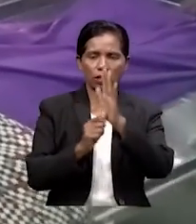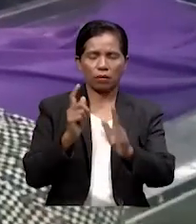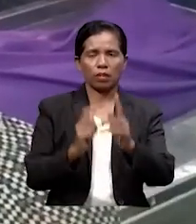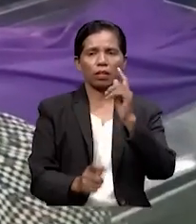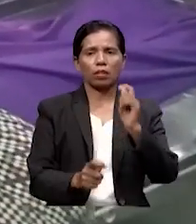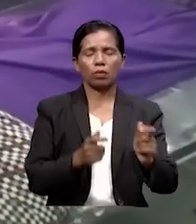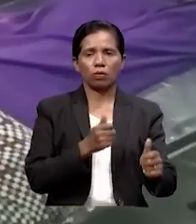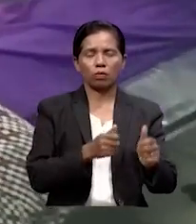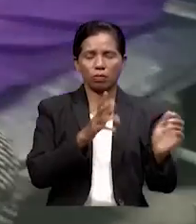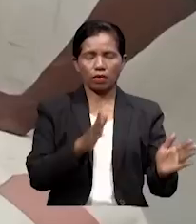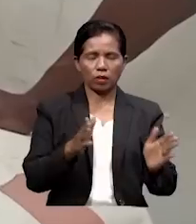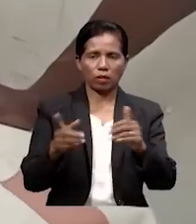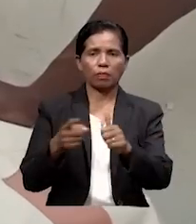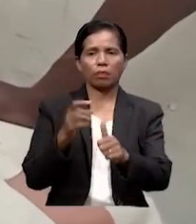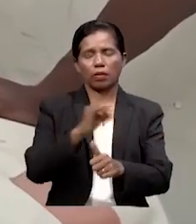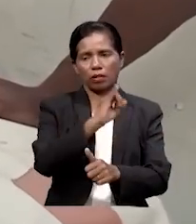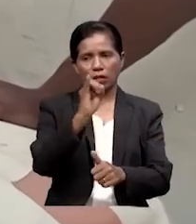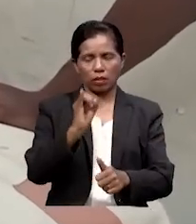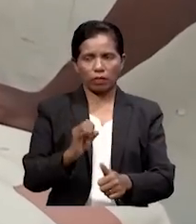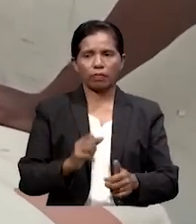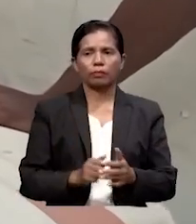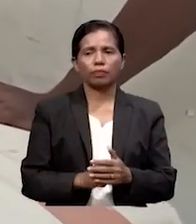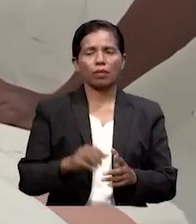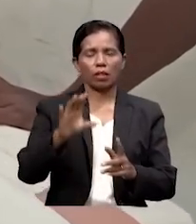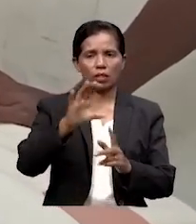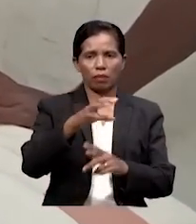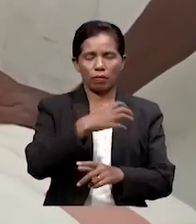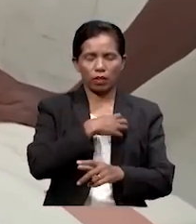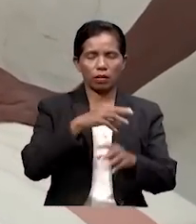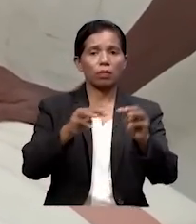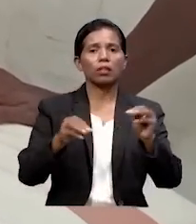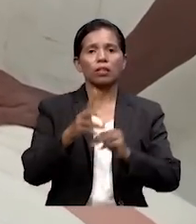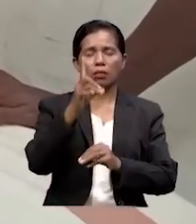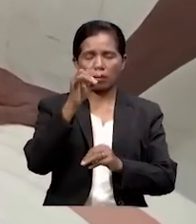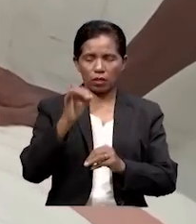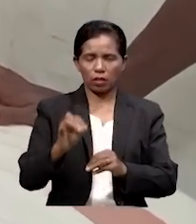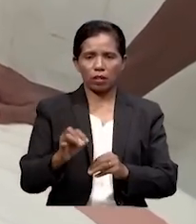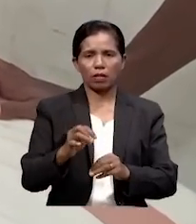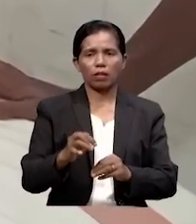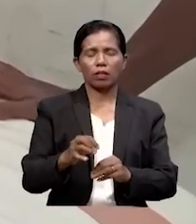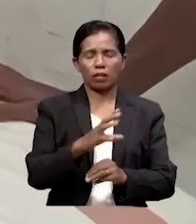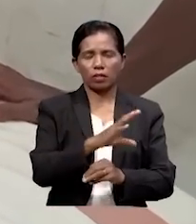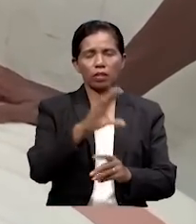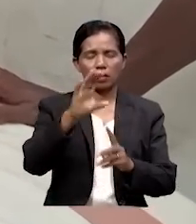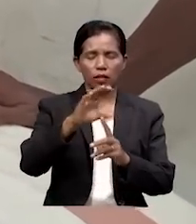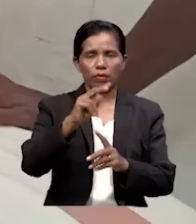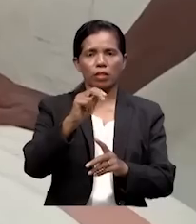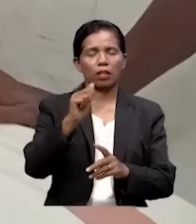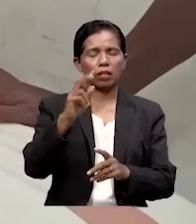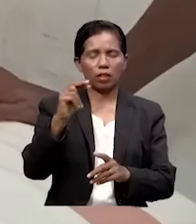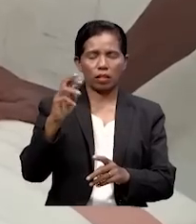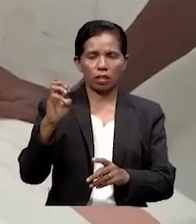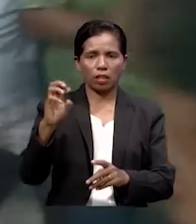tu ir processo primeiro interrogatório. Comandante penitele município dili, superintendente Sefina Tercia Martins